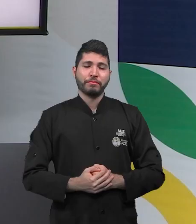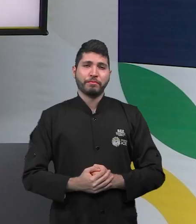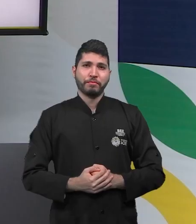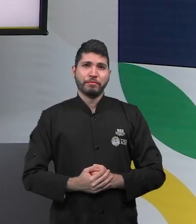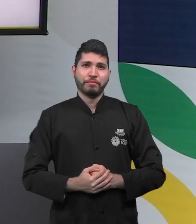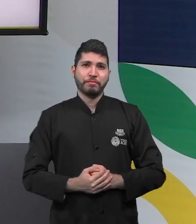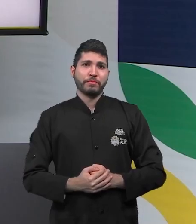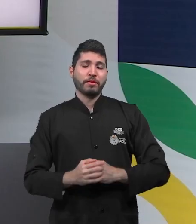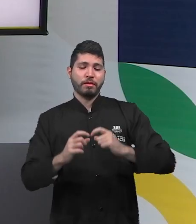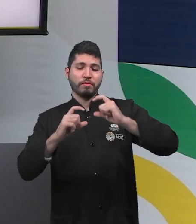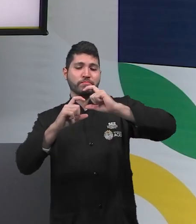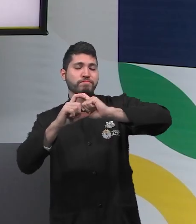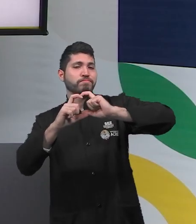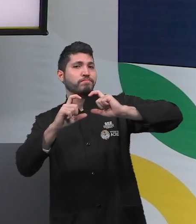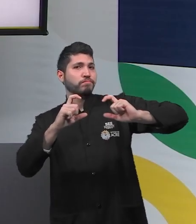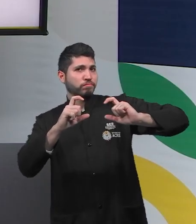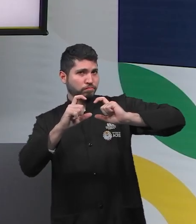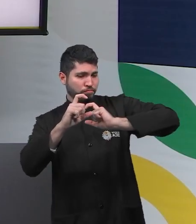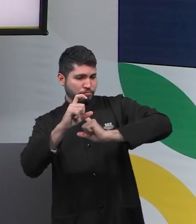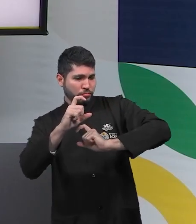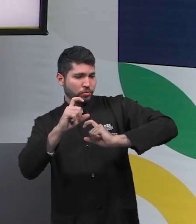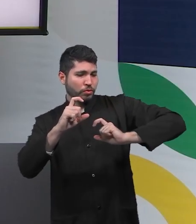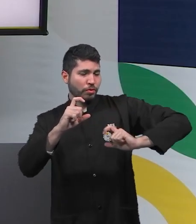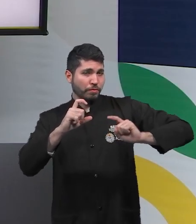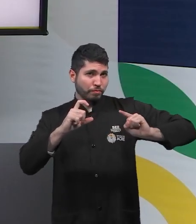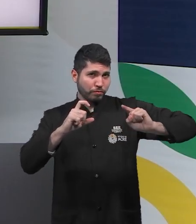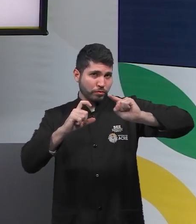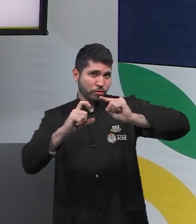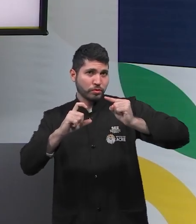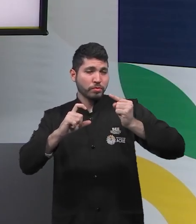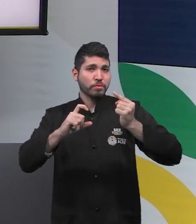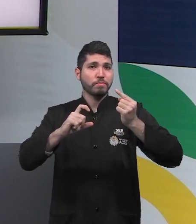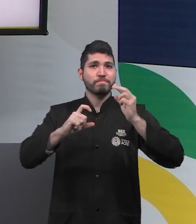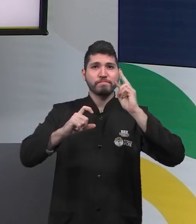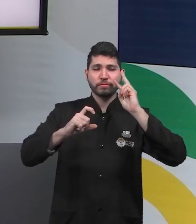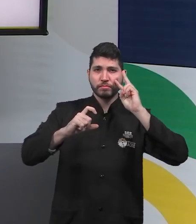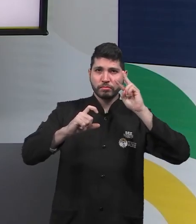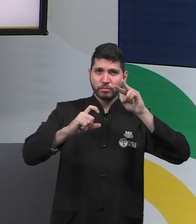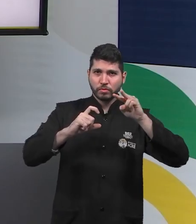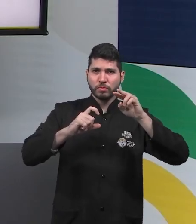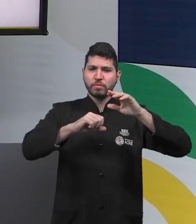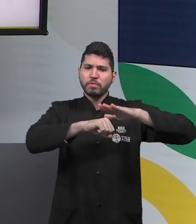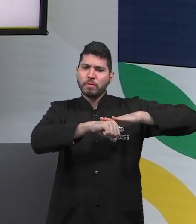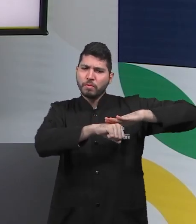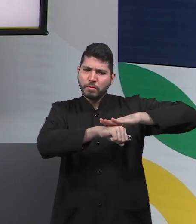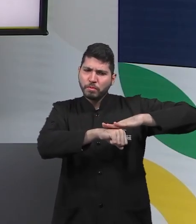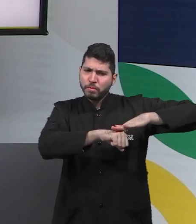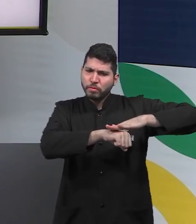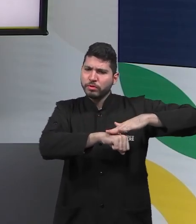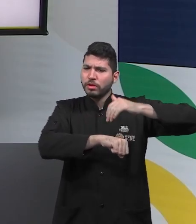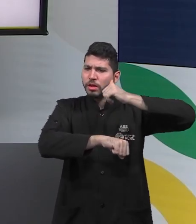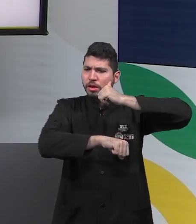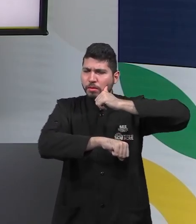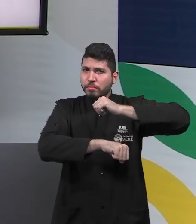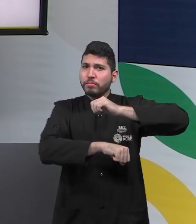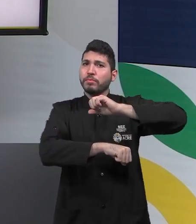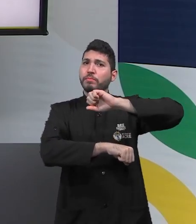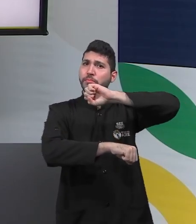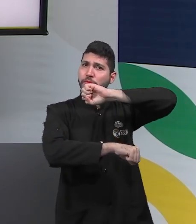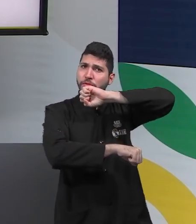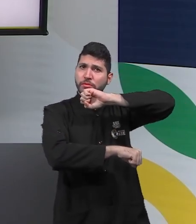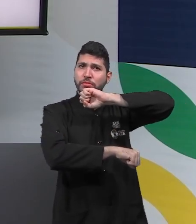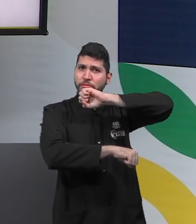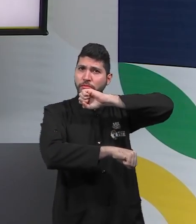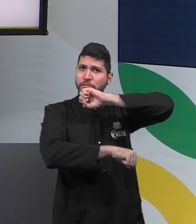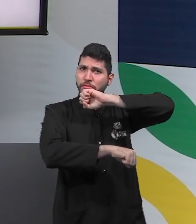a tirinha, ela, como vocês puderam observar, tem uma conversa entre o Calvin e a mãe dele. Apesar de